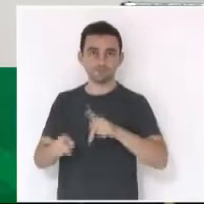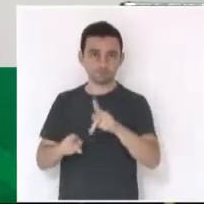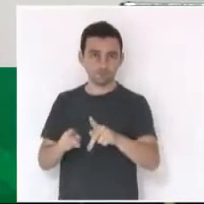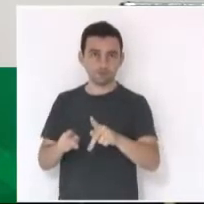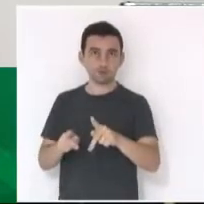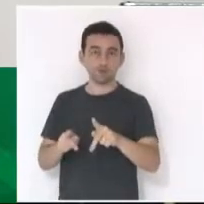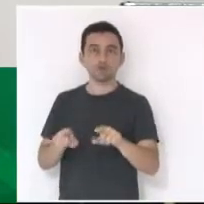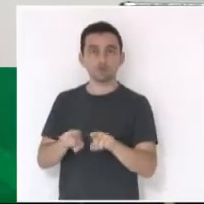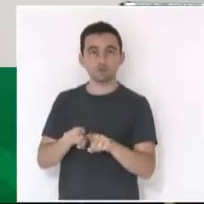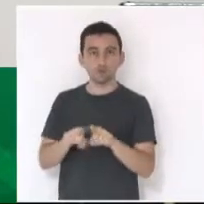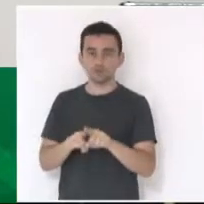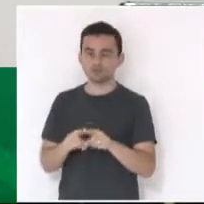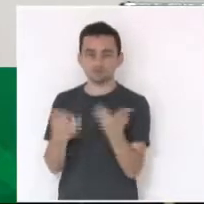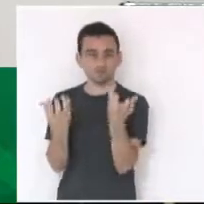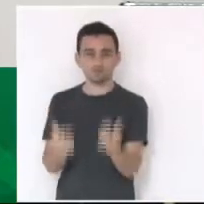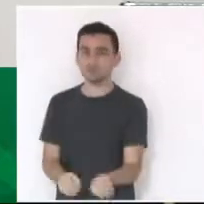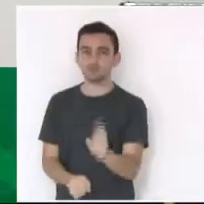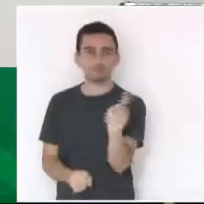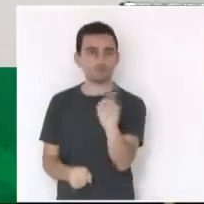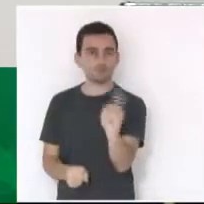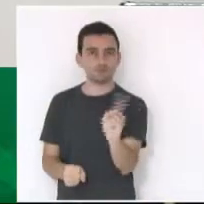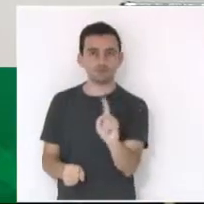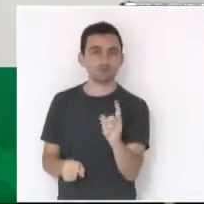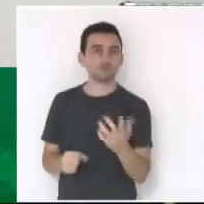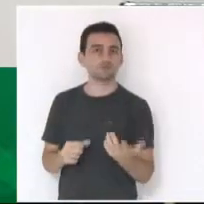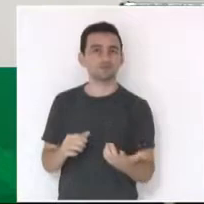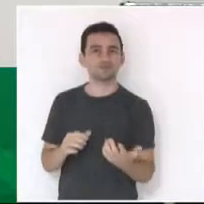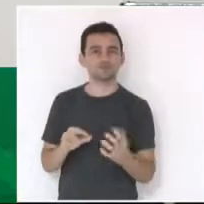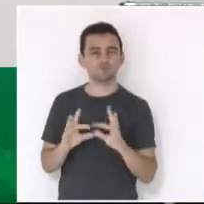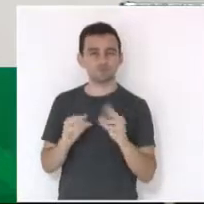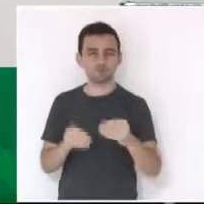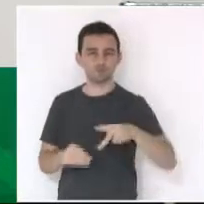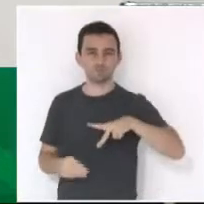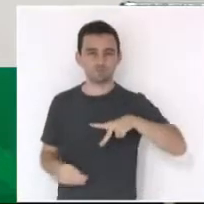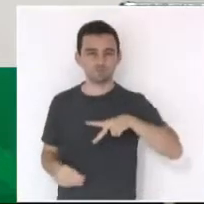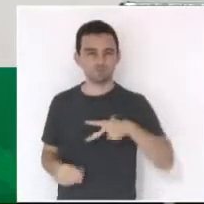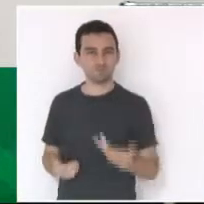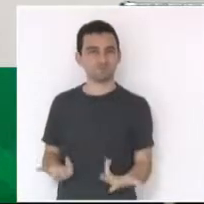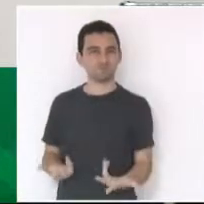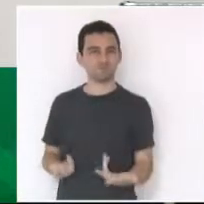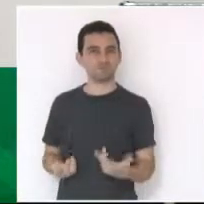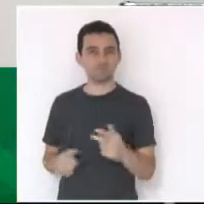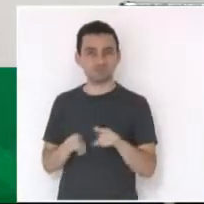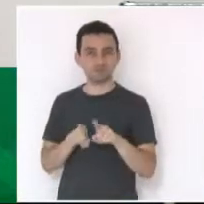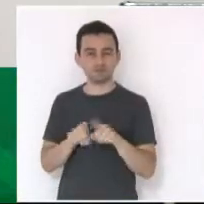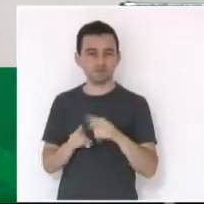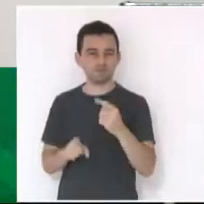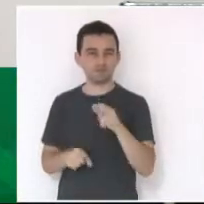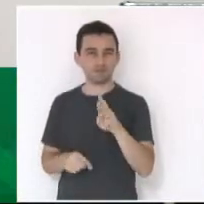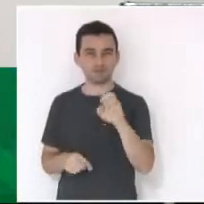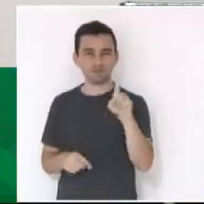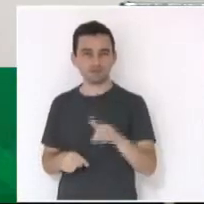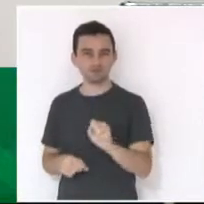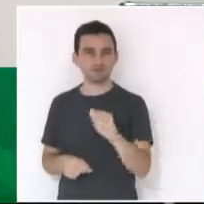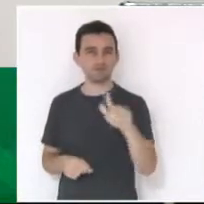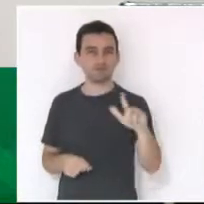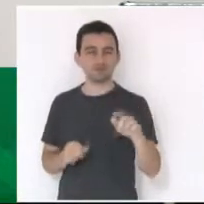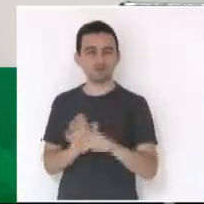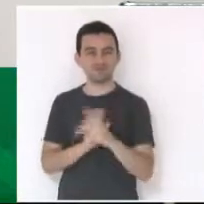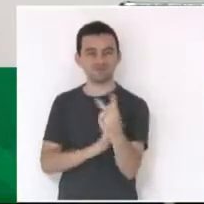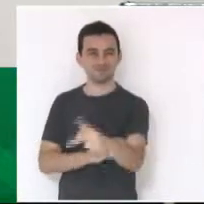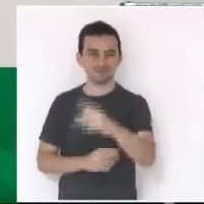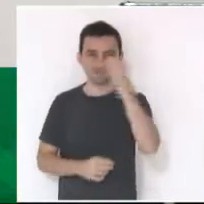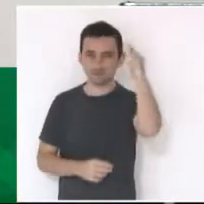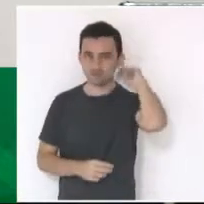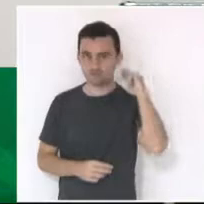privatizações e as concessões das riquezas do pré-sal do governo temer é um